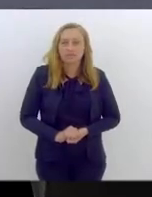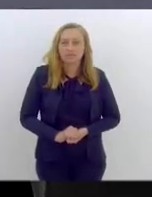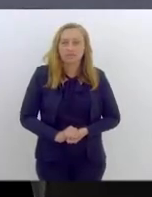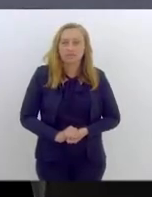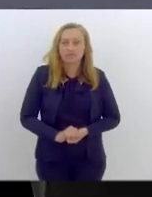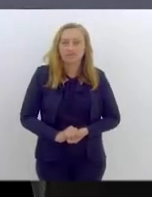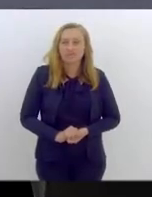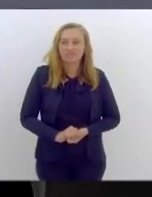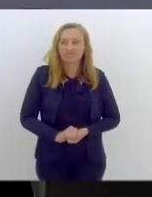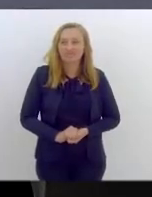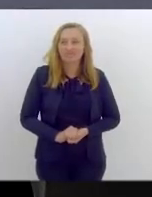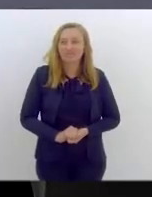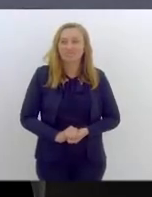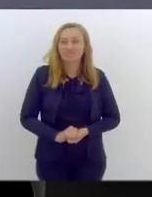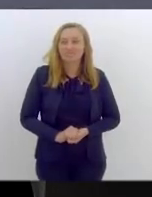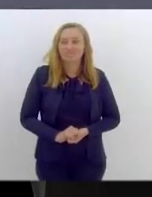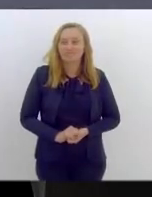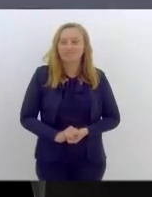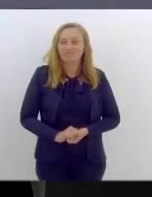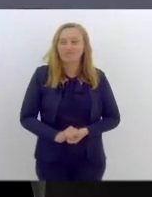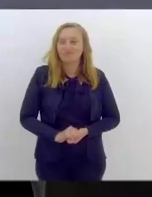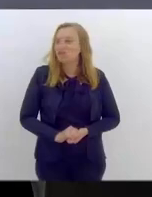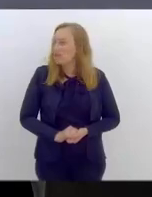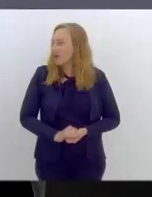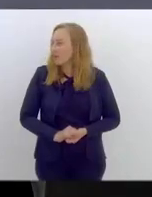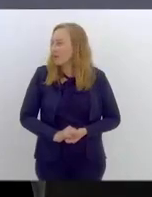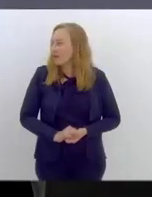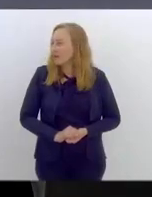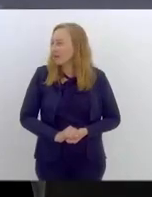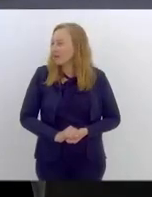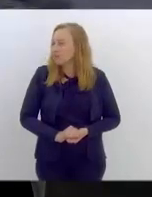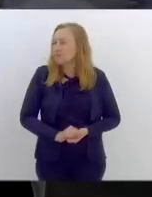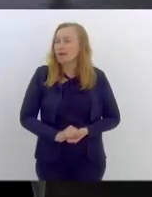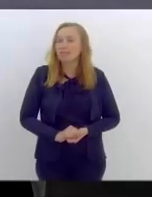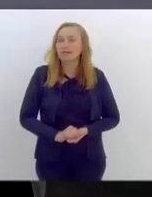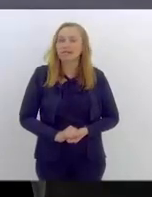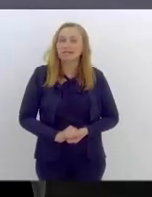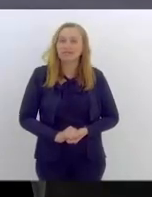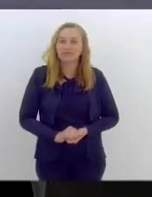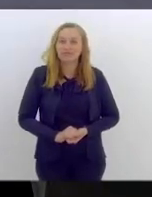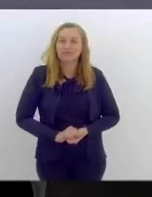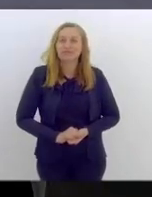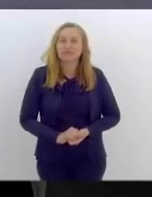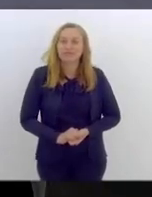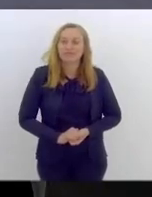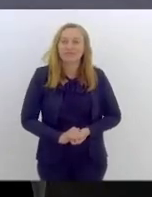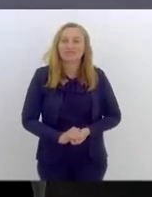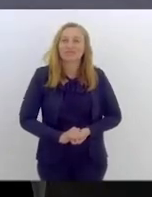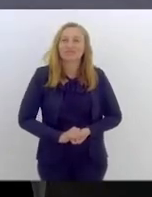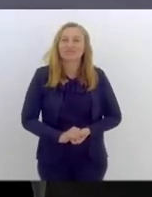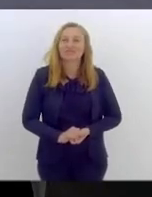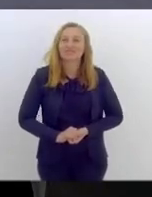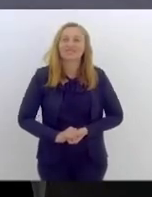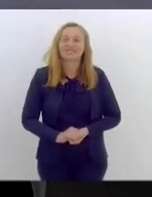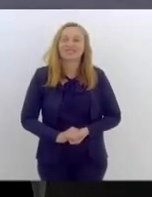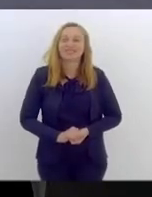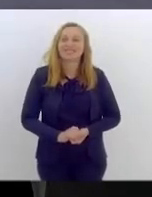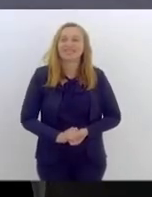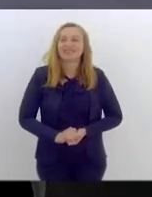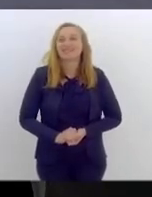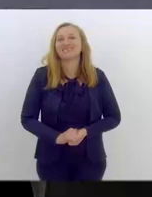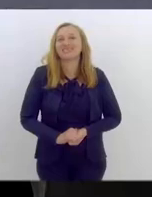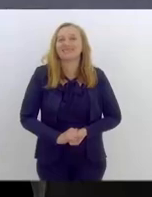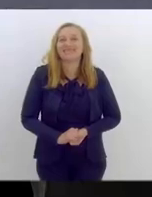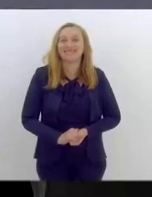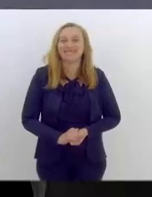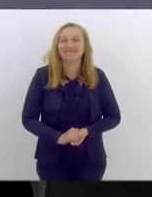essa, mano? É reuniãozinha rapidinho, tá, gente? A gente tá aqui. Vamos lá. Não tava programado. Aurê mesmo? Pode ser, se você quiser. Aí